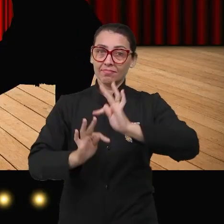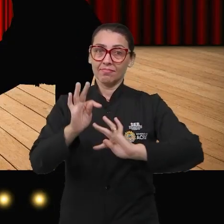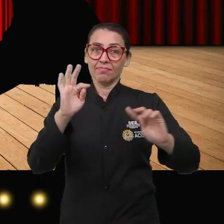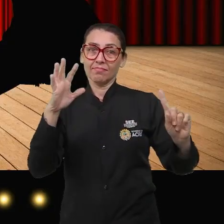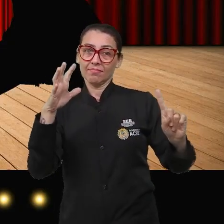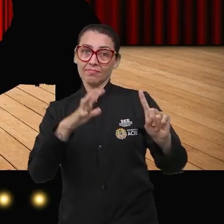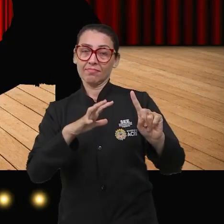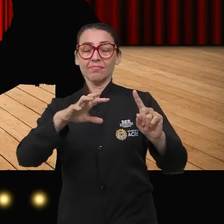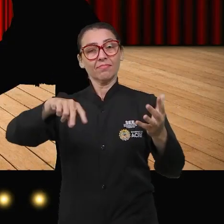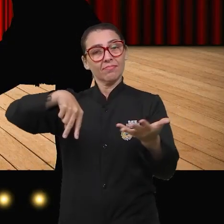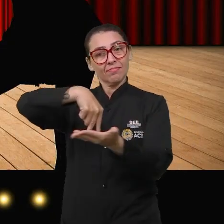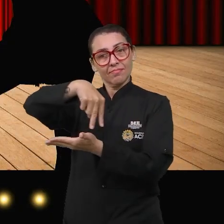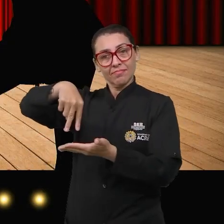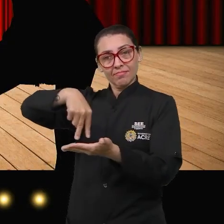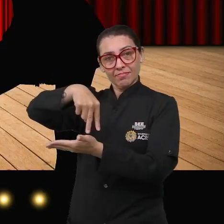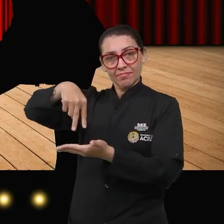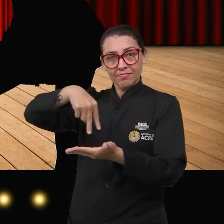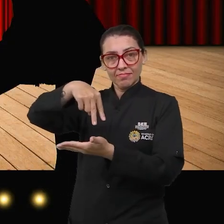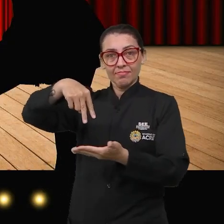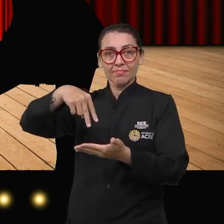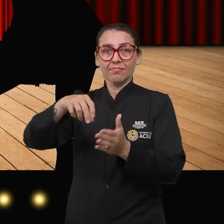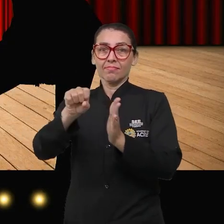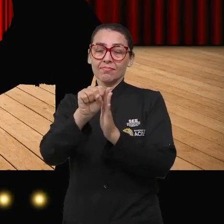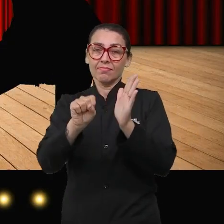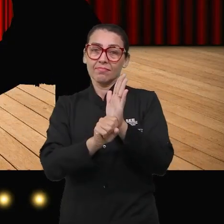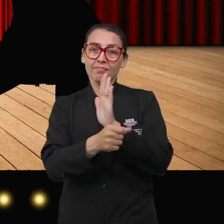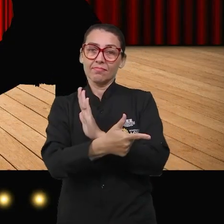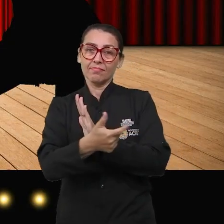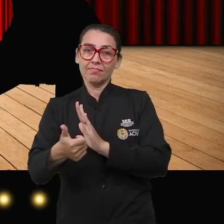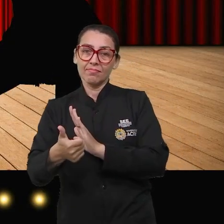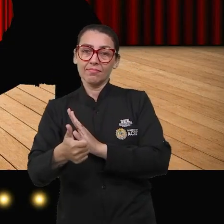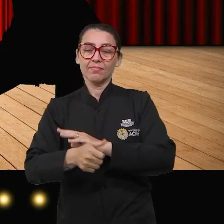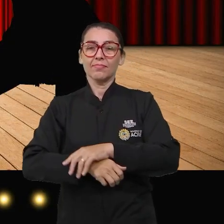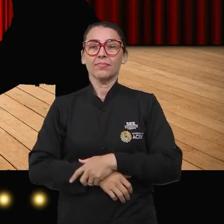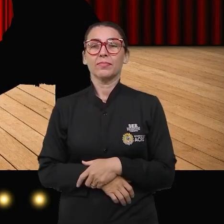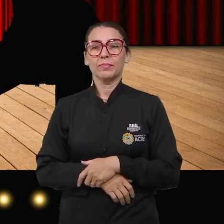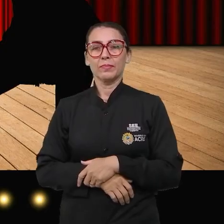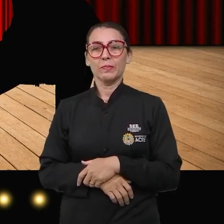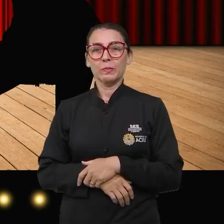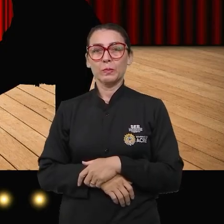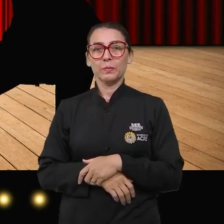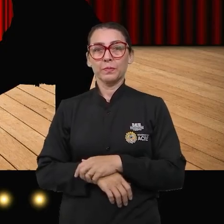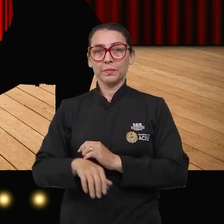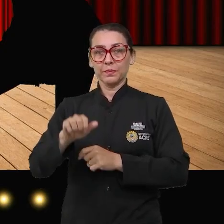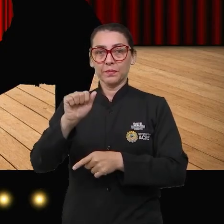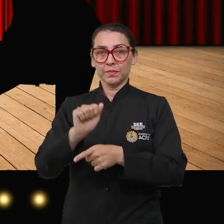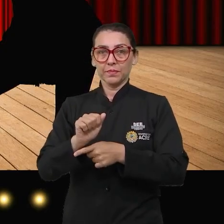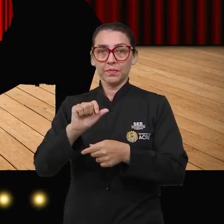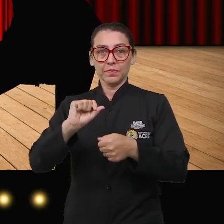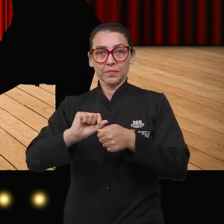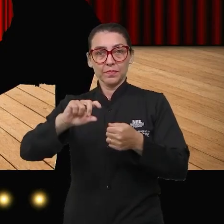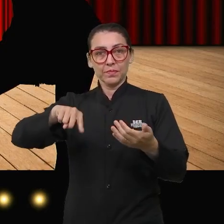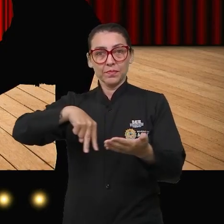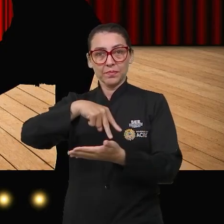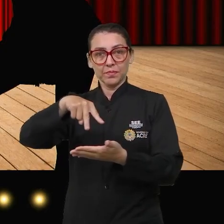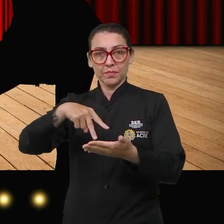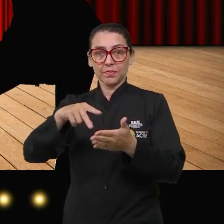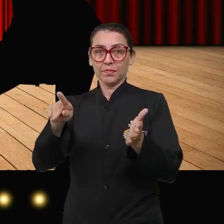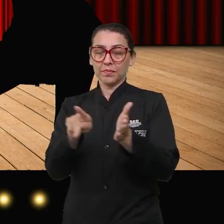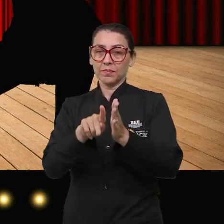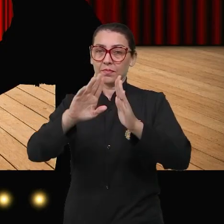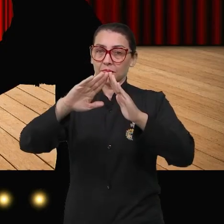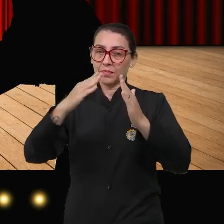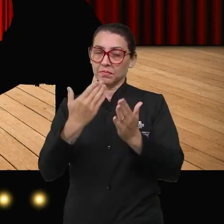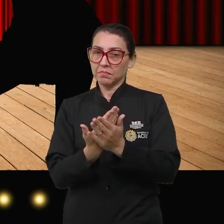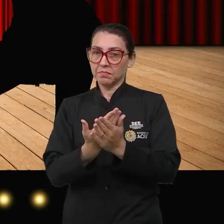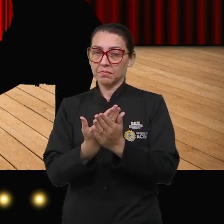a tecnologia tem influenciado a dança no século XXI? Letra A, tornado a dança obsoleta